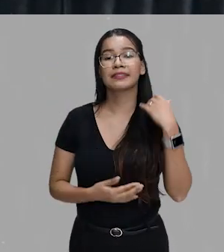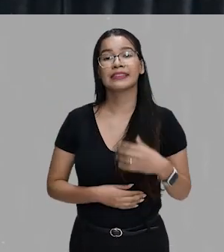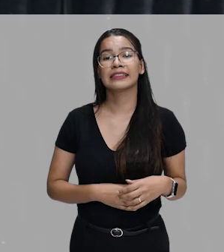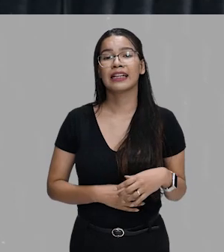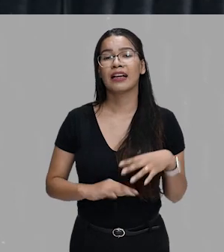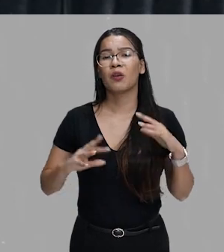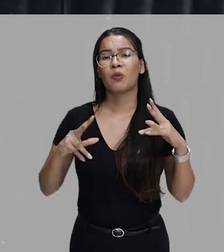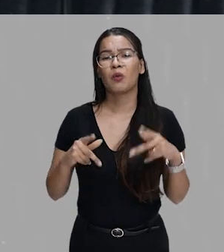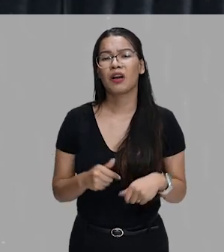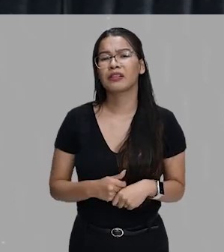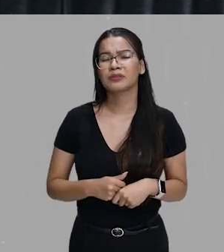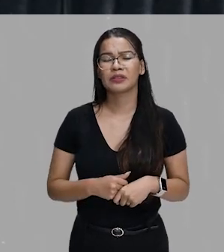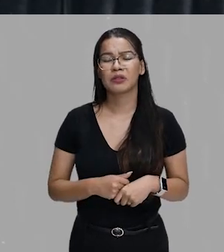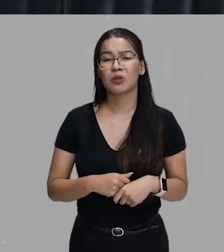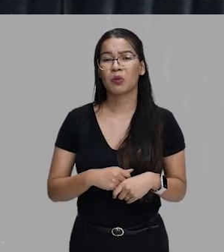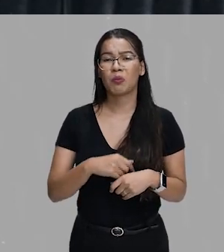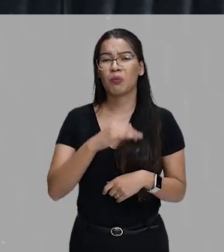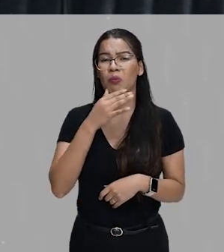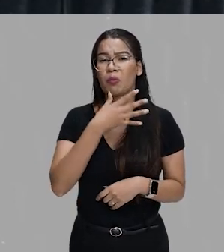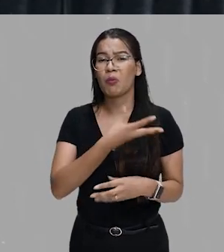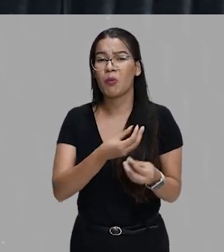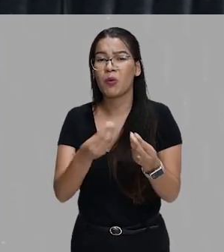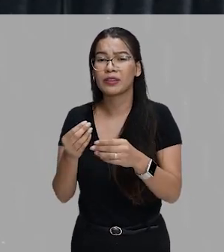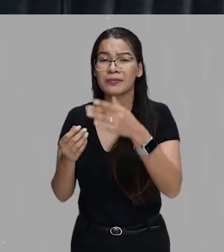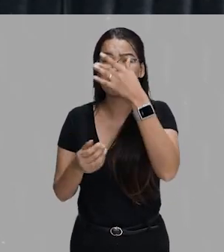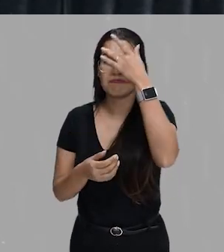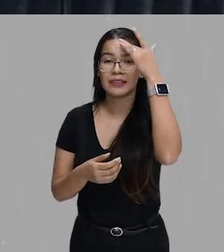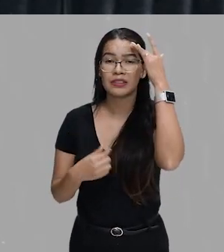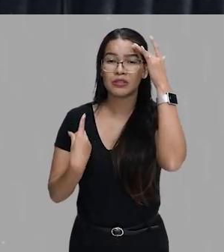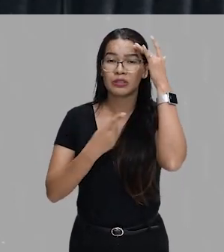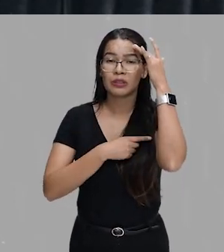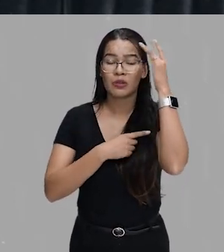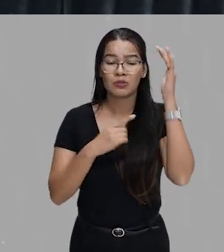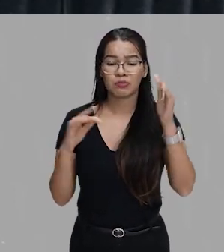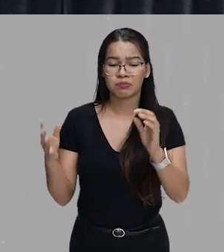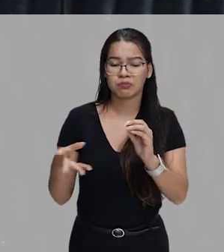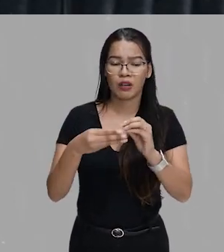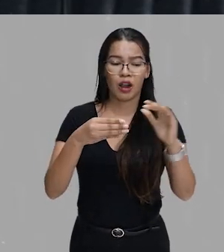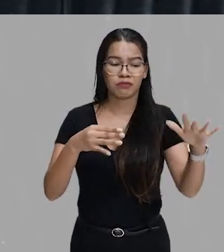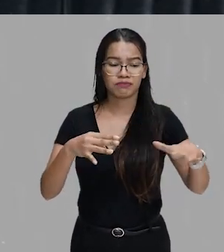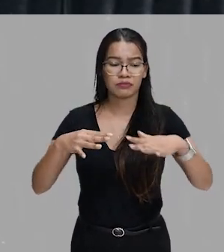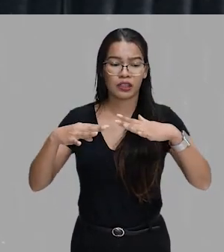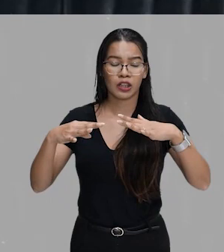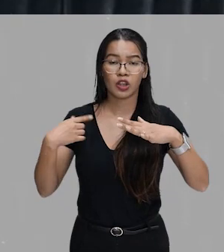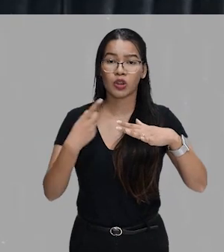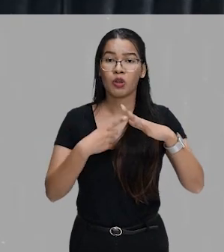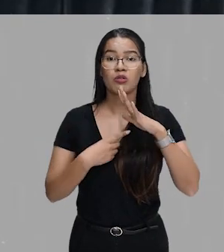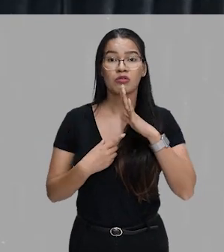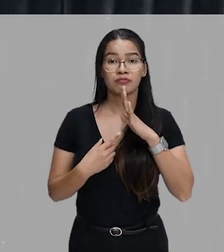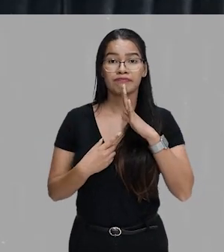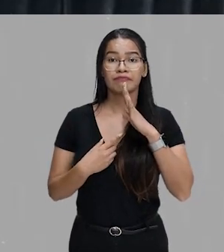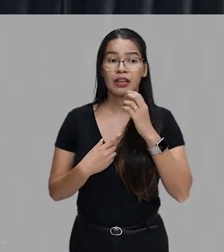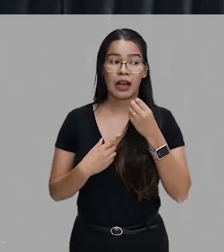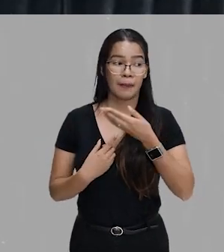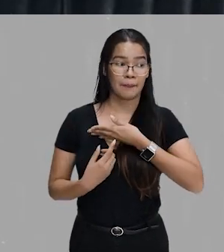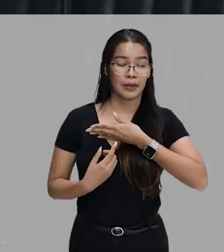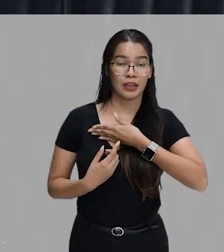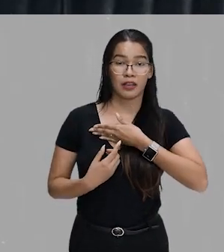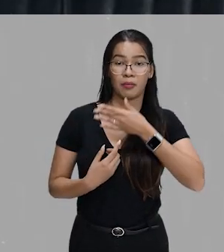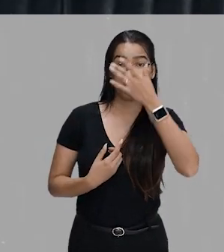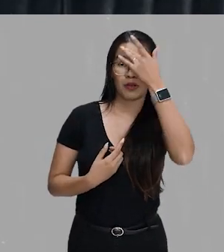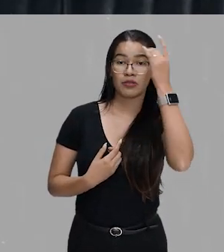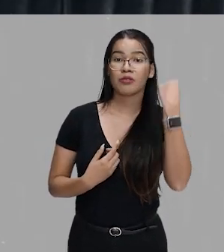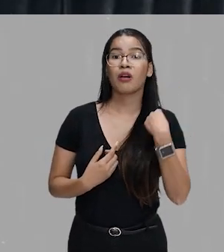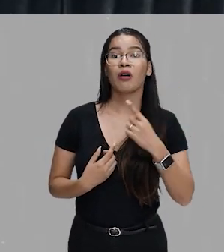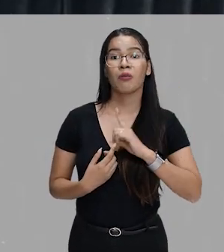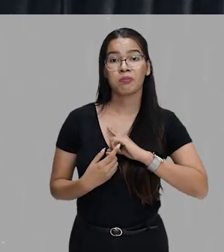Tantas pessoas entre nós, pessoas anônimas, pessoas que nós conhecemos, amigos, gente da nossa própria